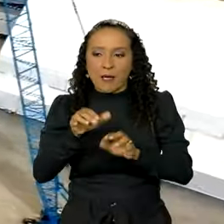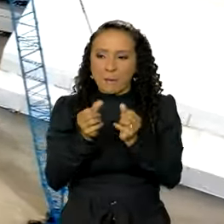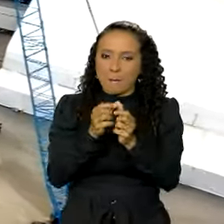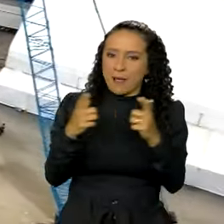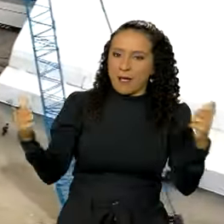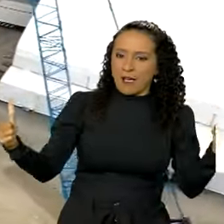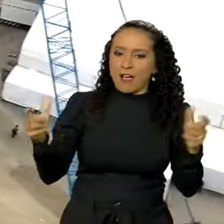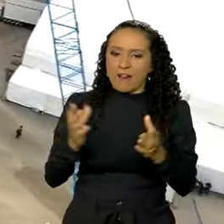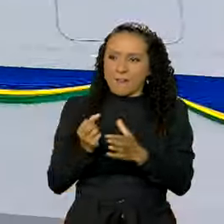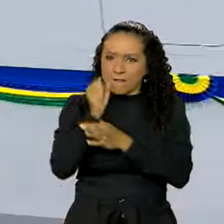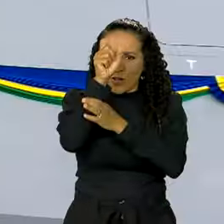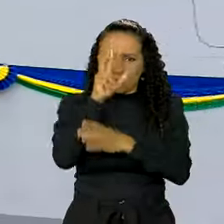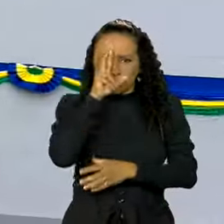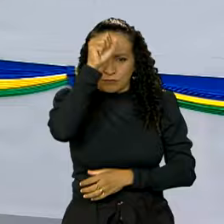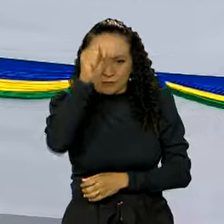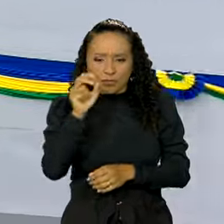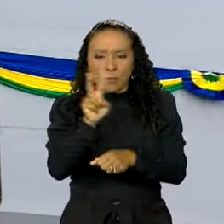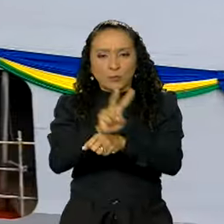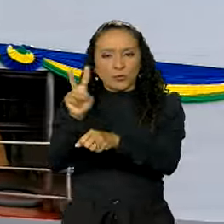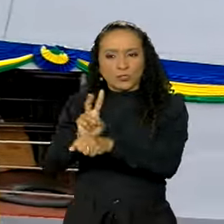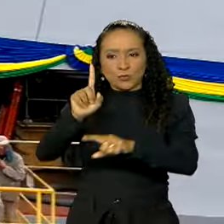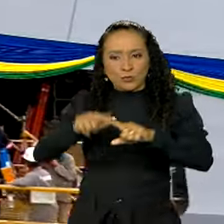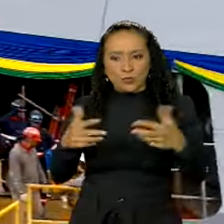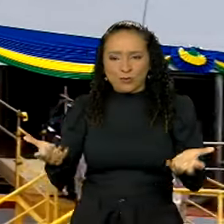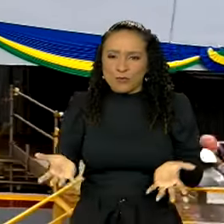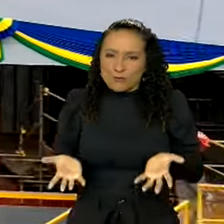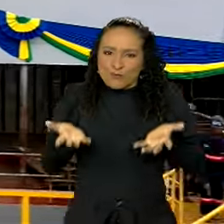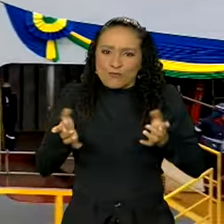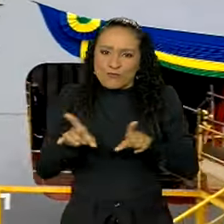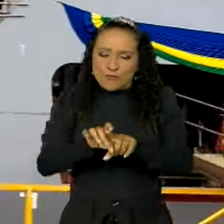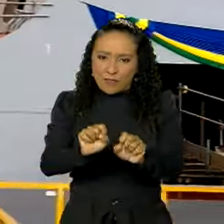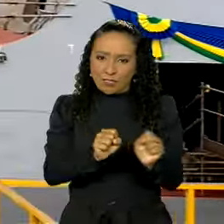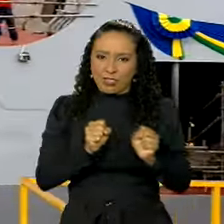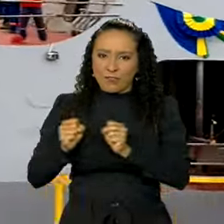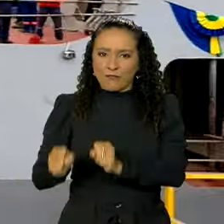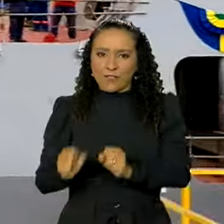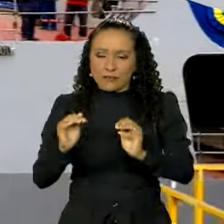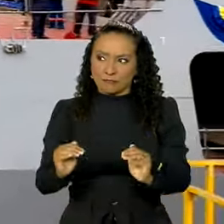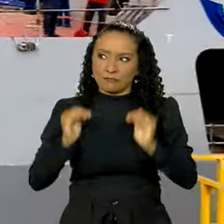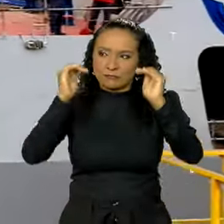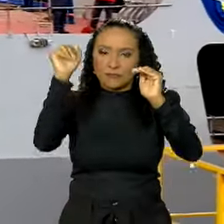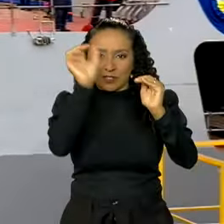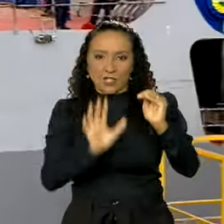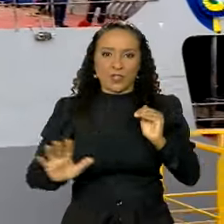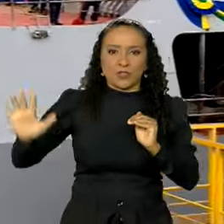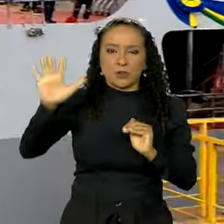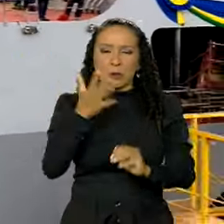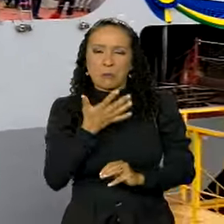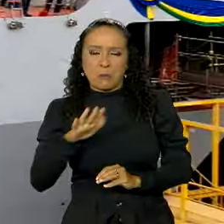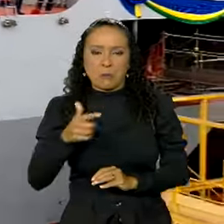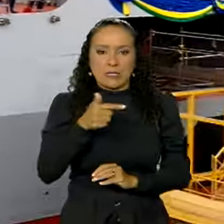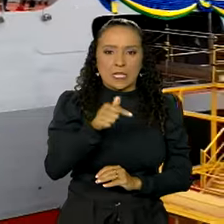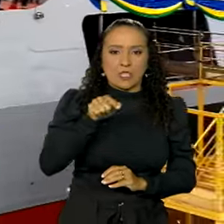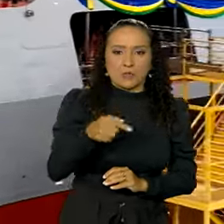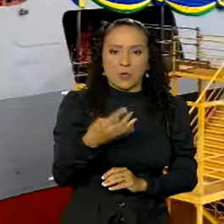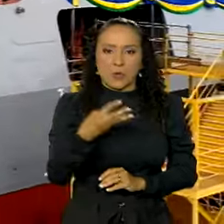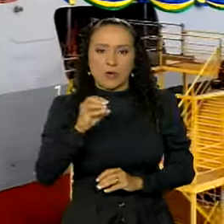e fortalecer a proteção de nossas riquezas e a defesa da soberania nacional nos cerca de